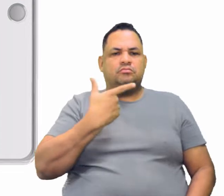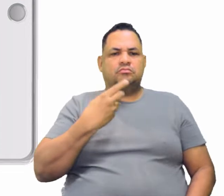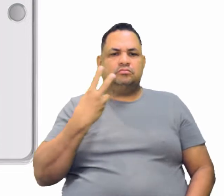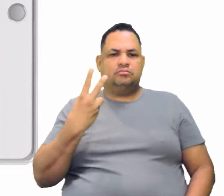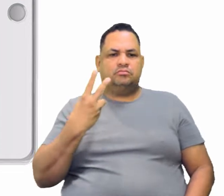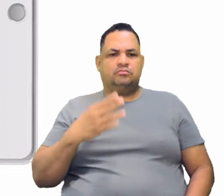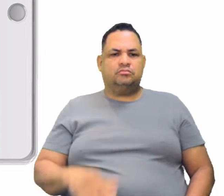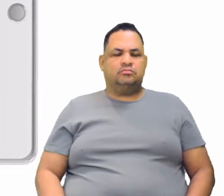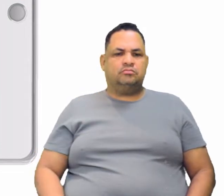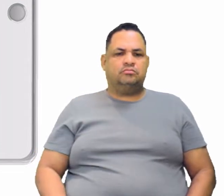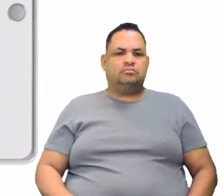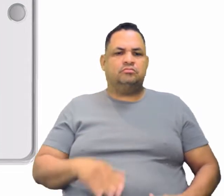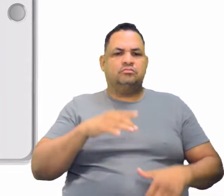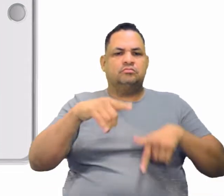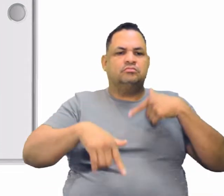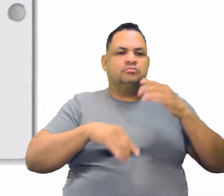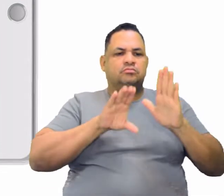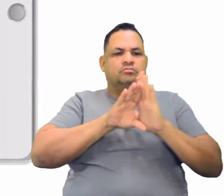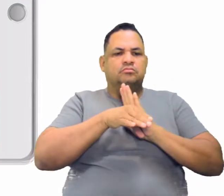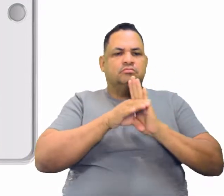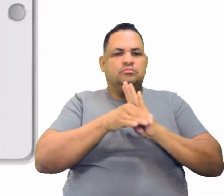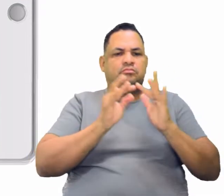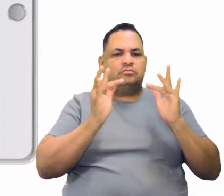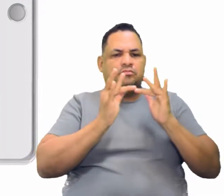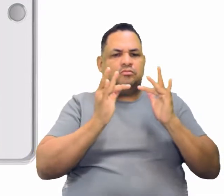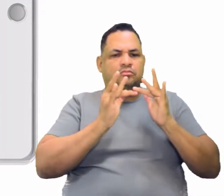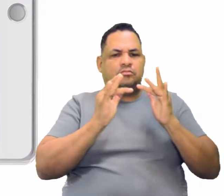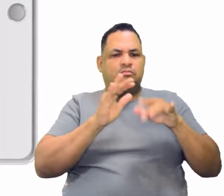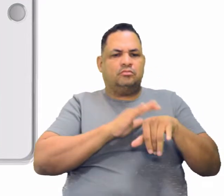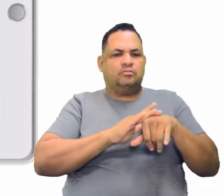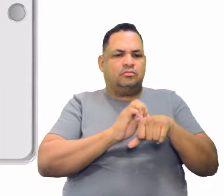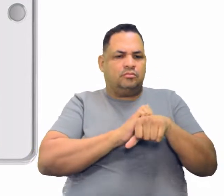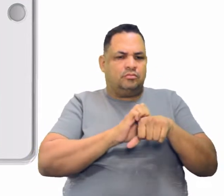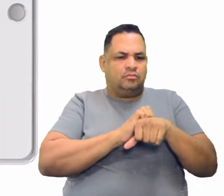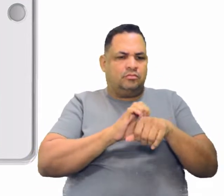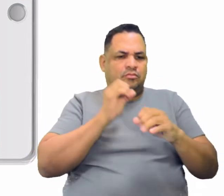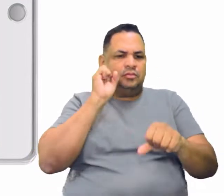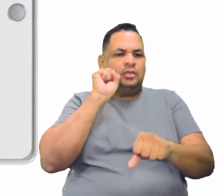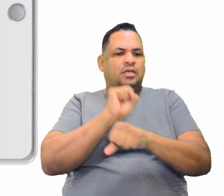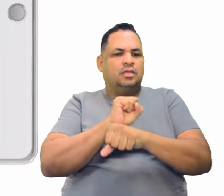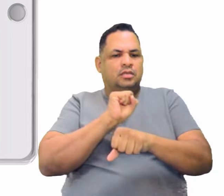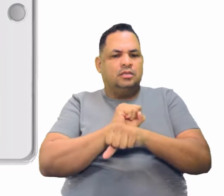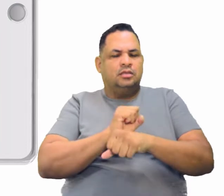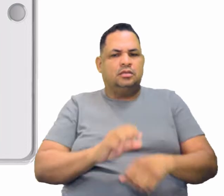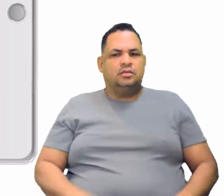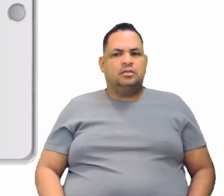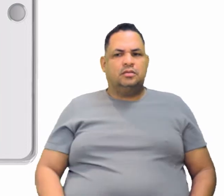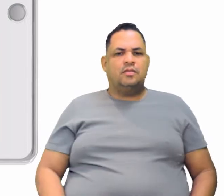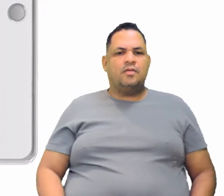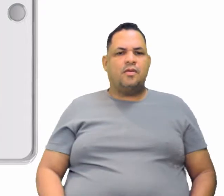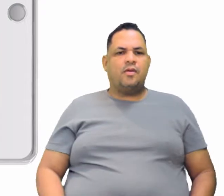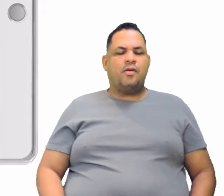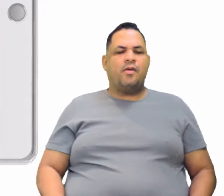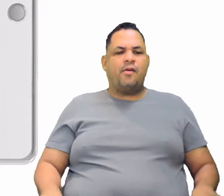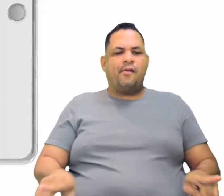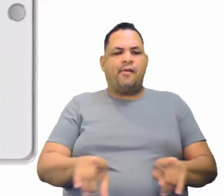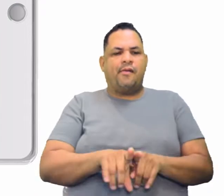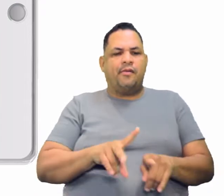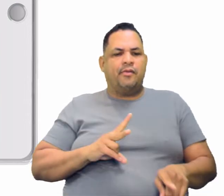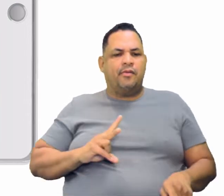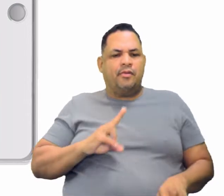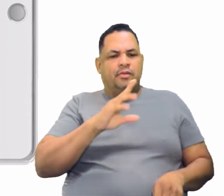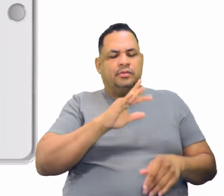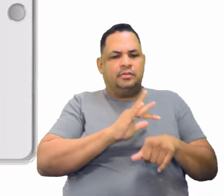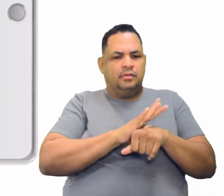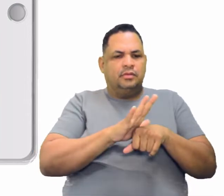trabalha a parte do conceito, do atrito estático, da força de atrito estático, tá certo? E também da força de